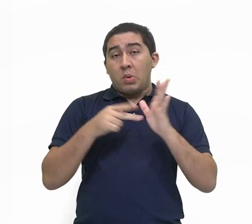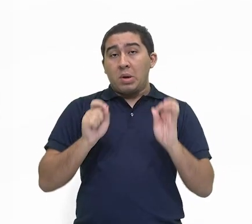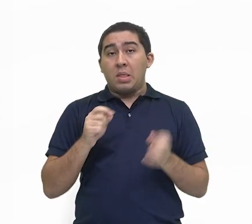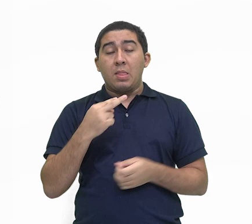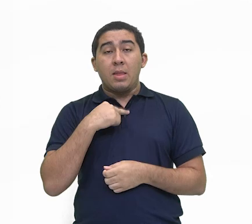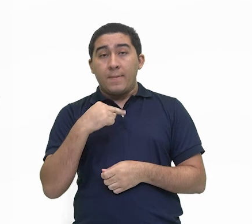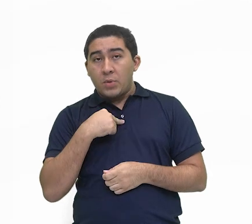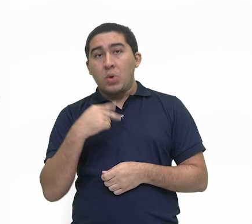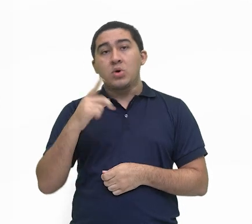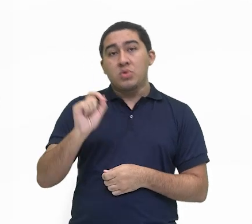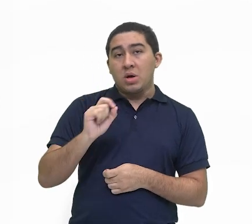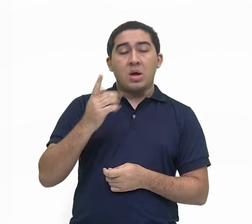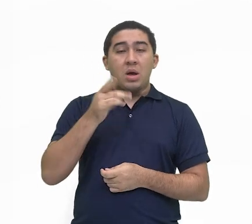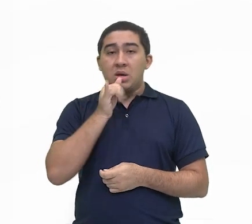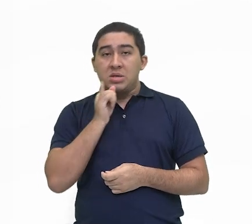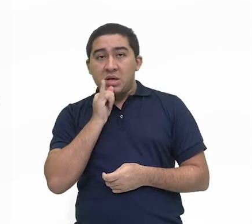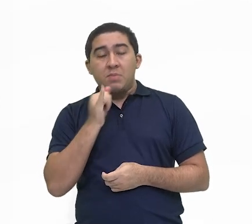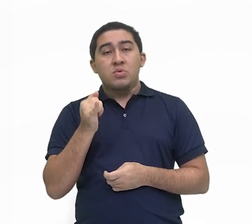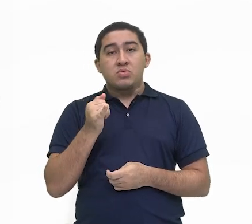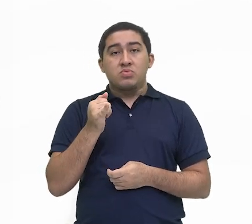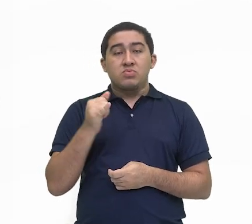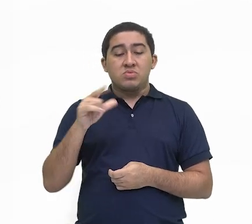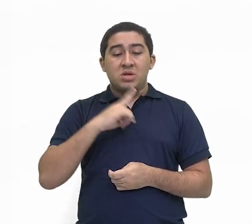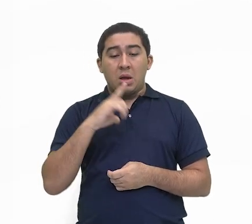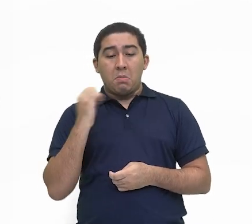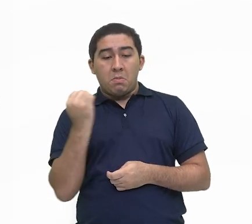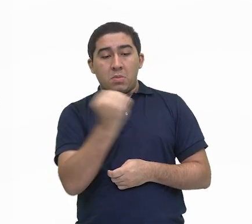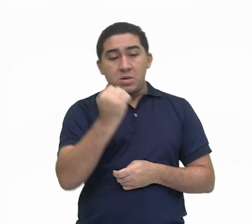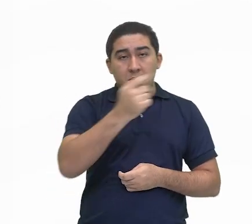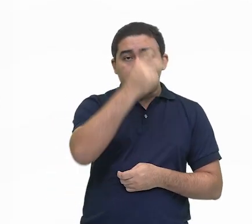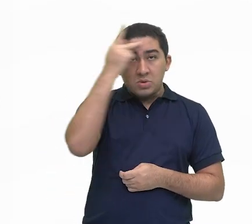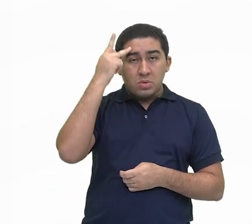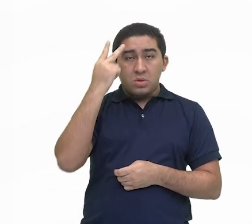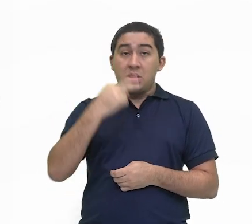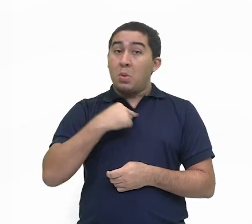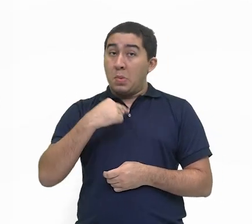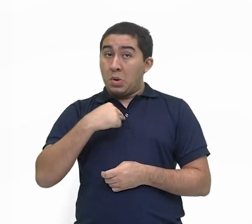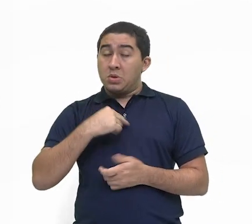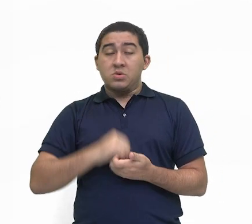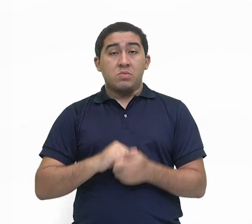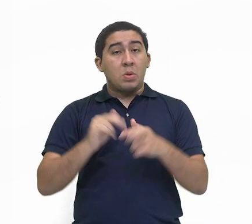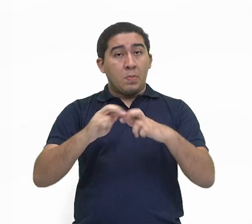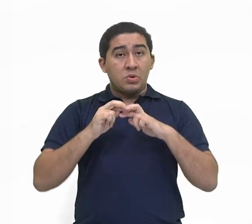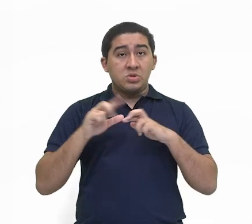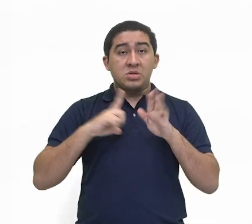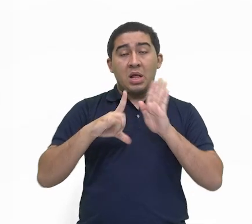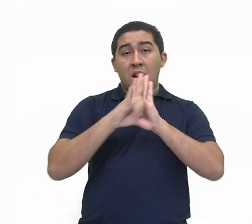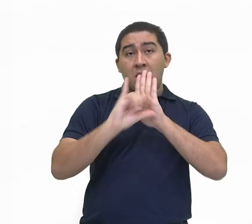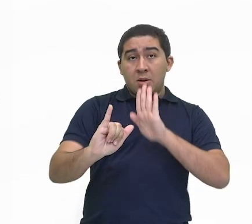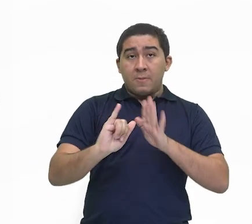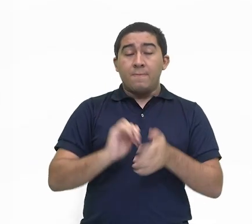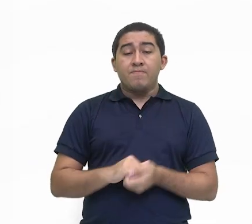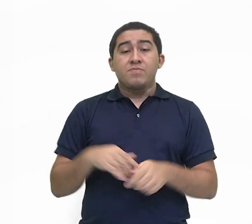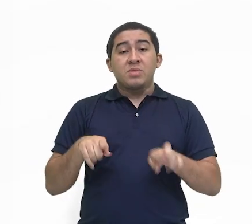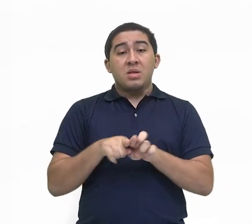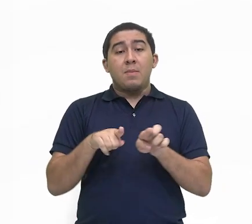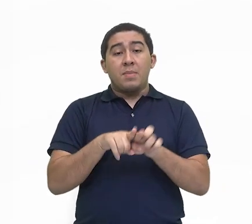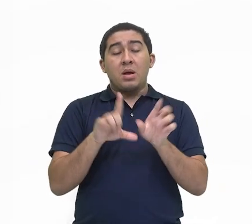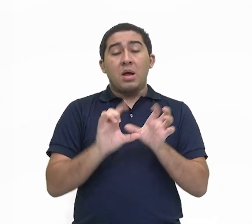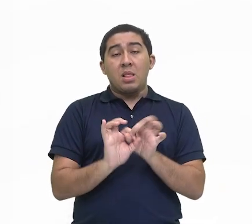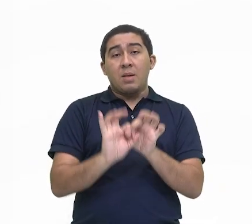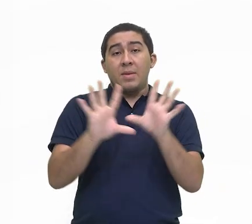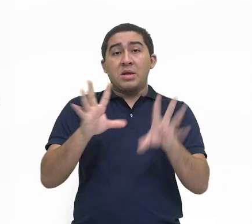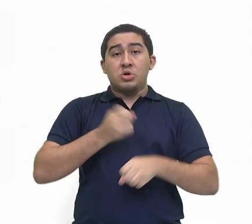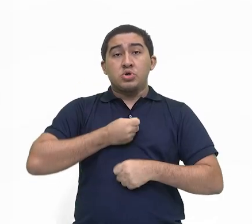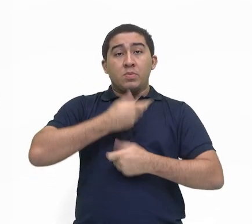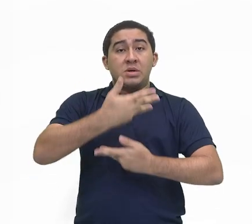que ele esteja errado, mas ninguém tem o direito de tirar a vida dele. Por isso que tem a justiça, a lei. A liberdade de expressão, que